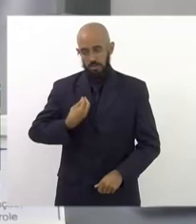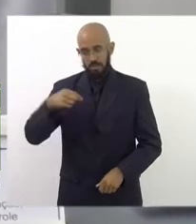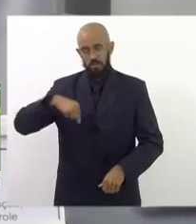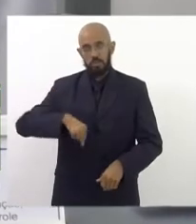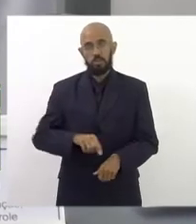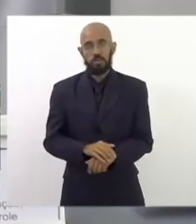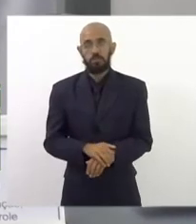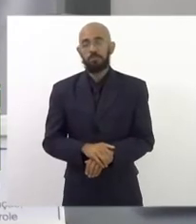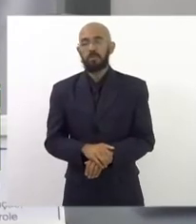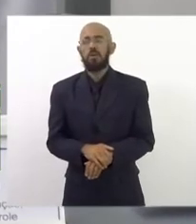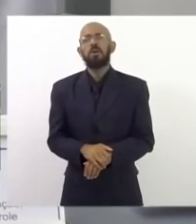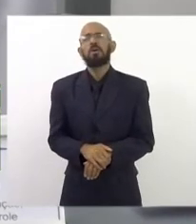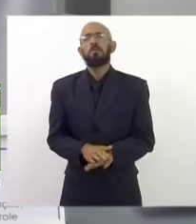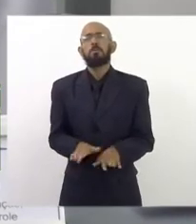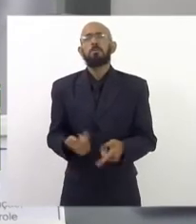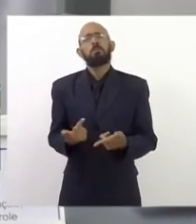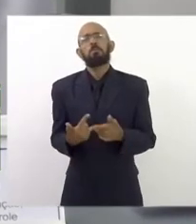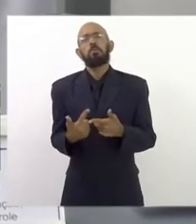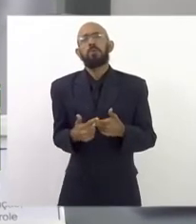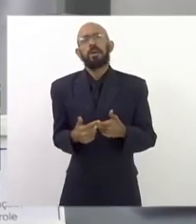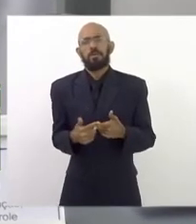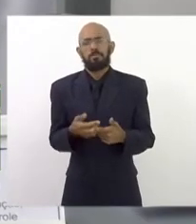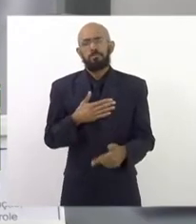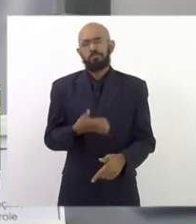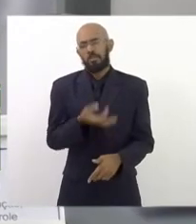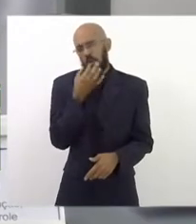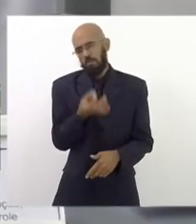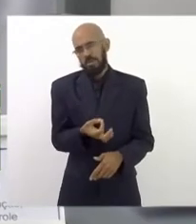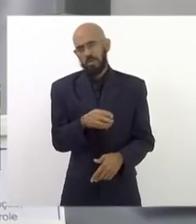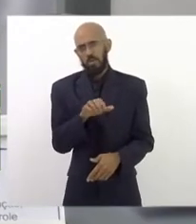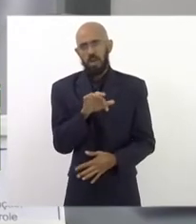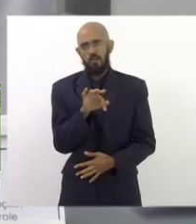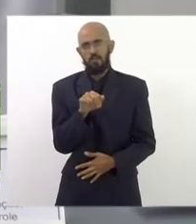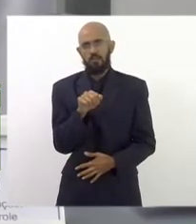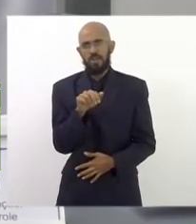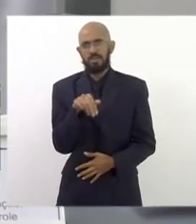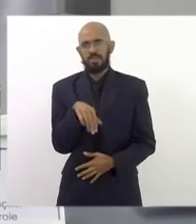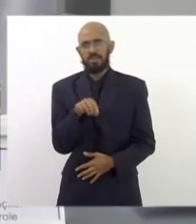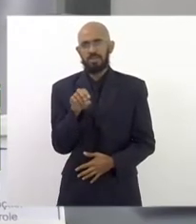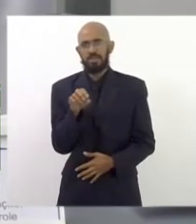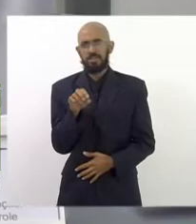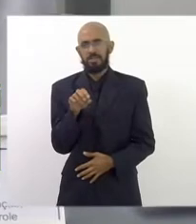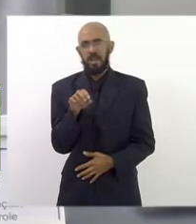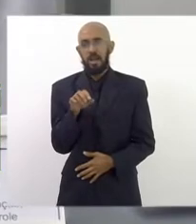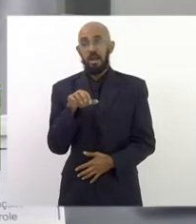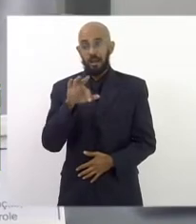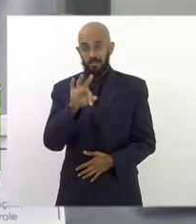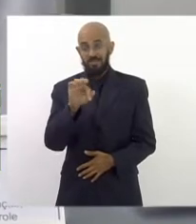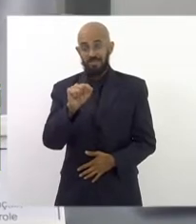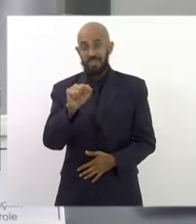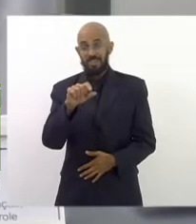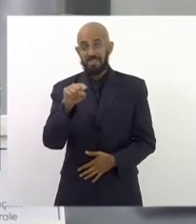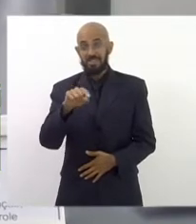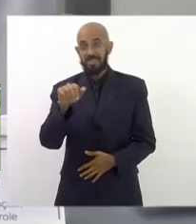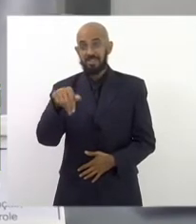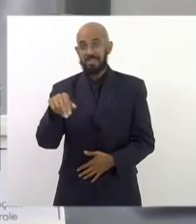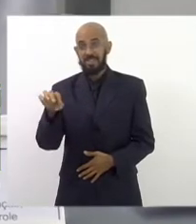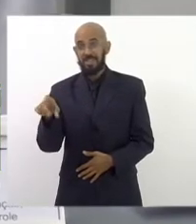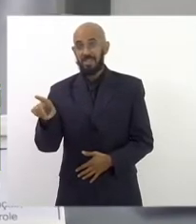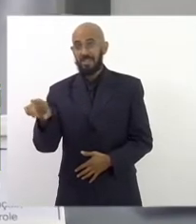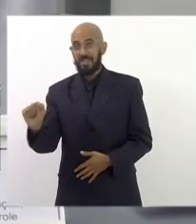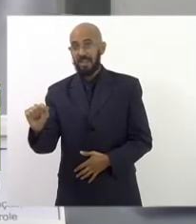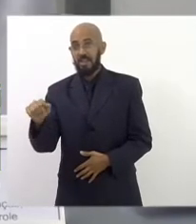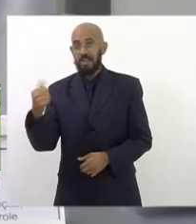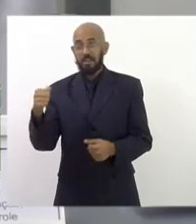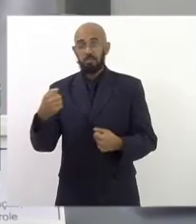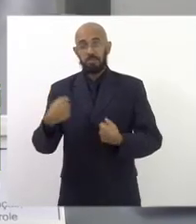Porque acho que a Fazenda, Secretaria de Fazenda, devia ser uma instituição que devia